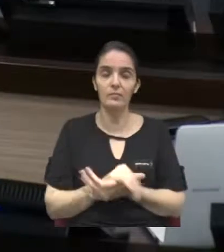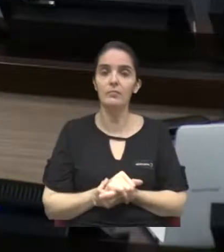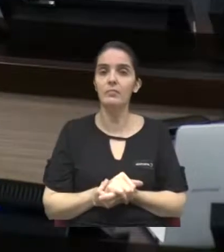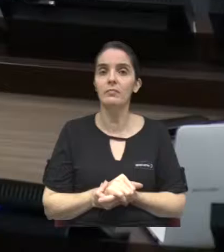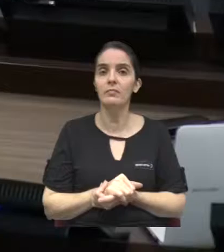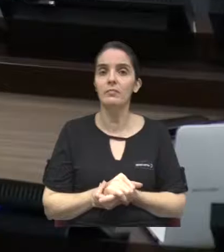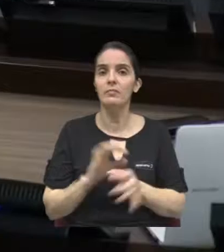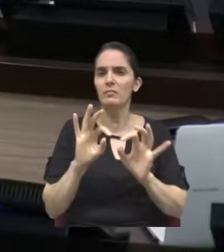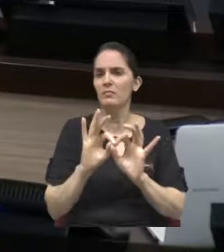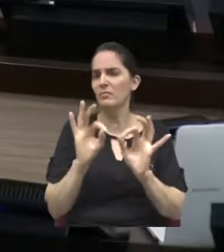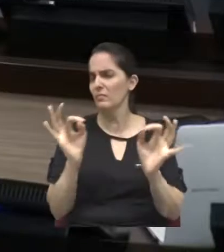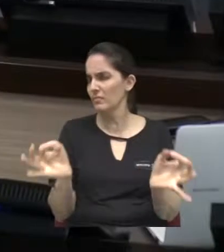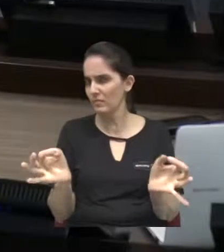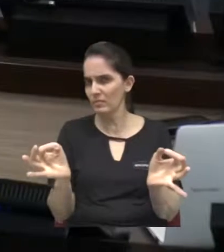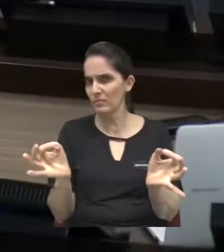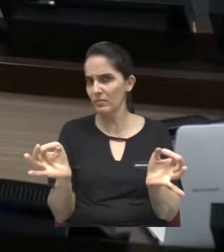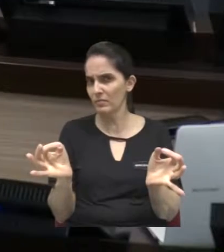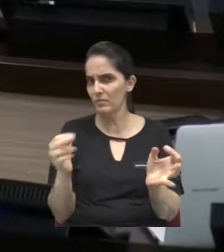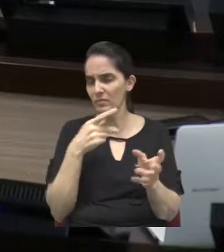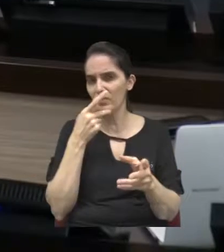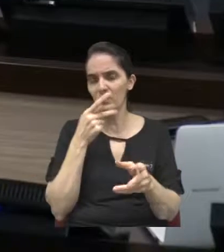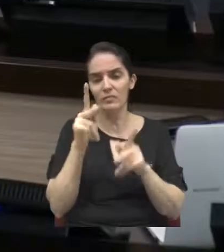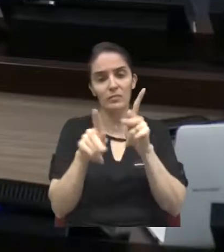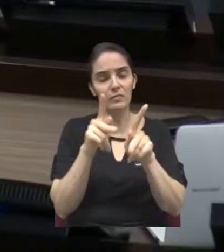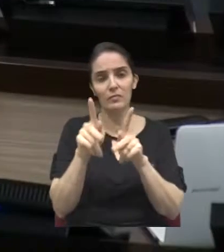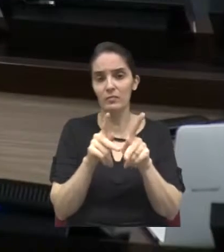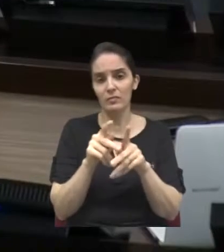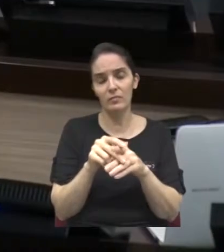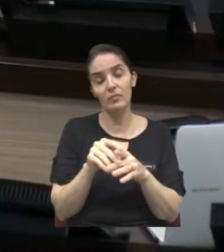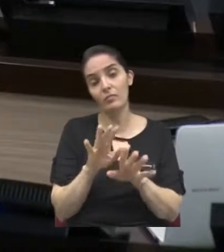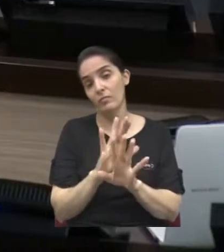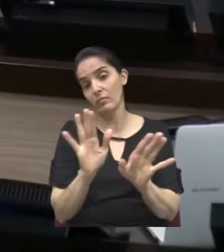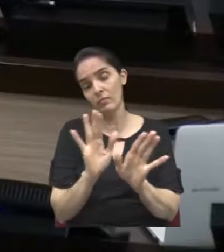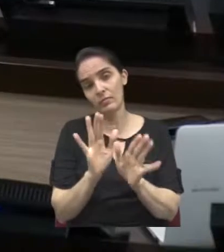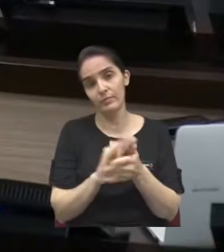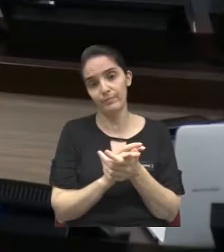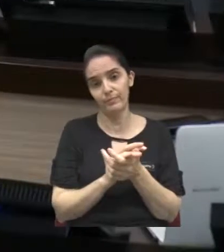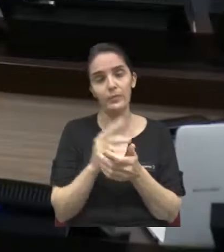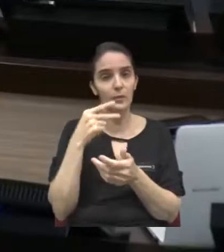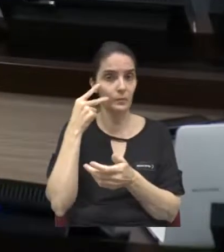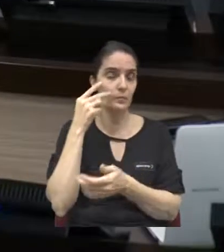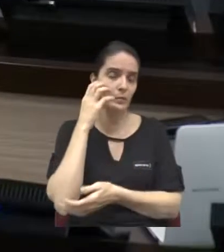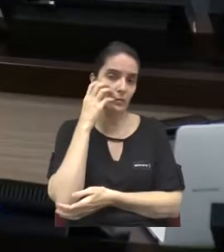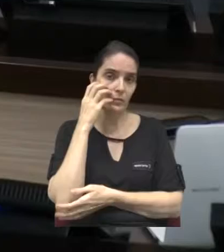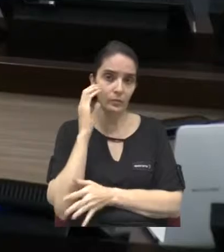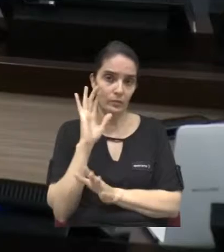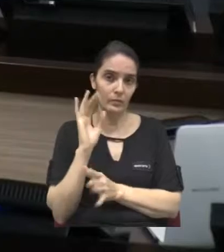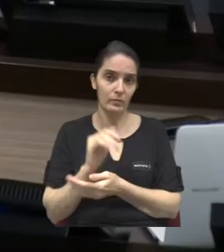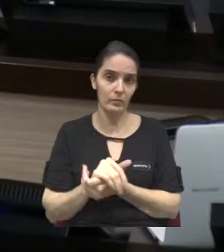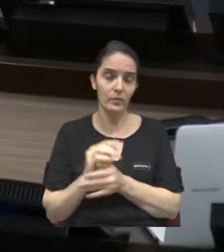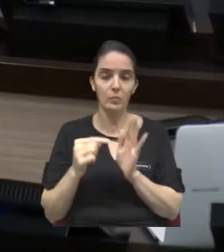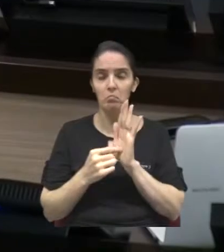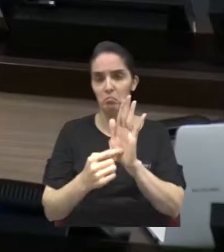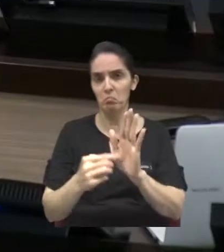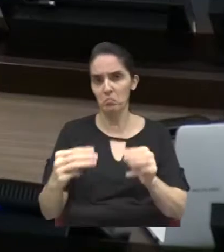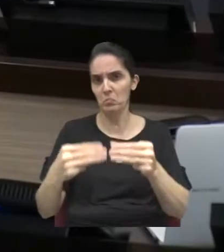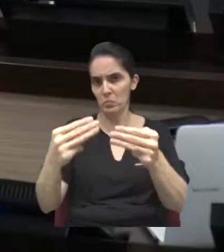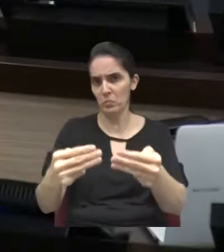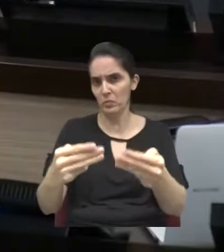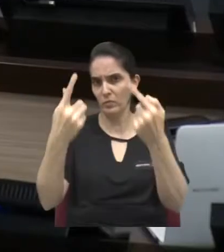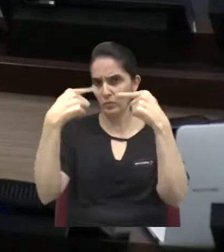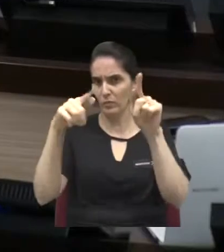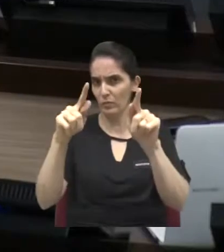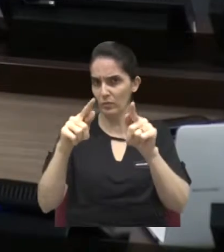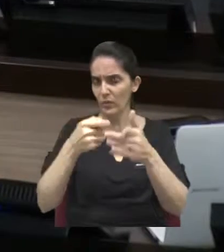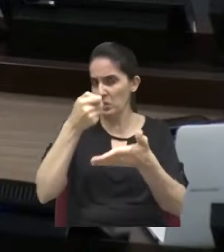simplesmente chegar para a população e falar assim, olha, o vereador Dr. Marcelo Rossi, ele apresentou uma moção de protesto à